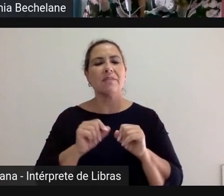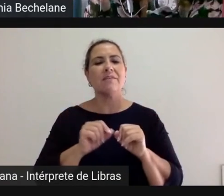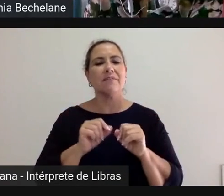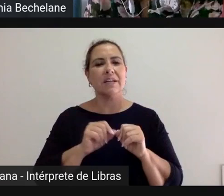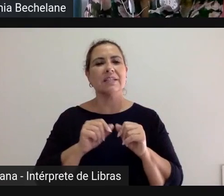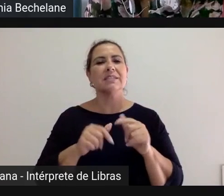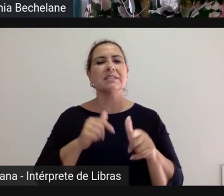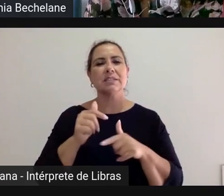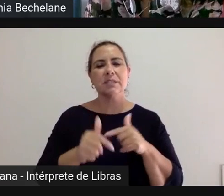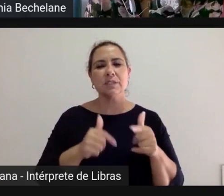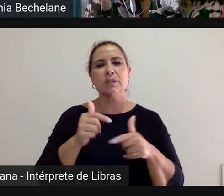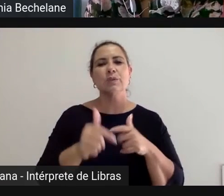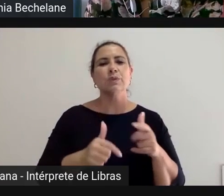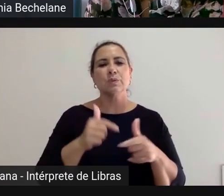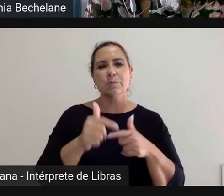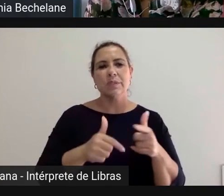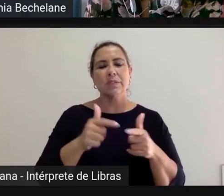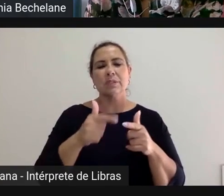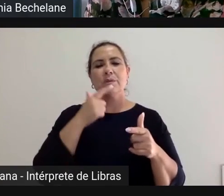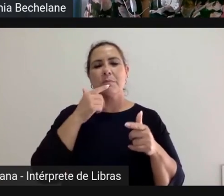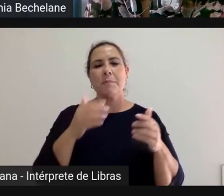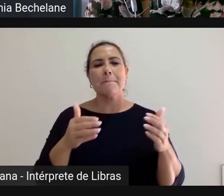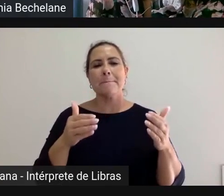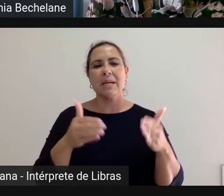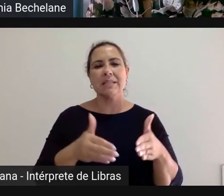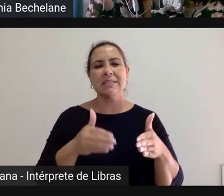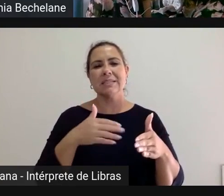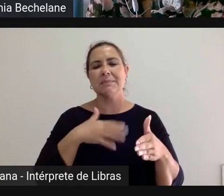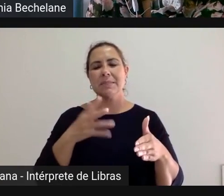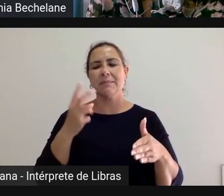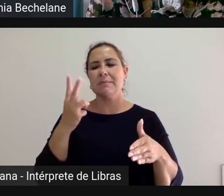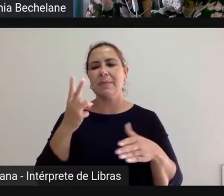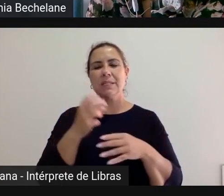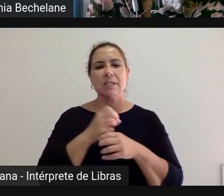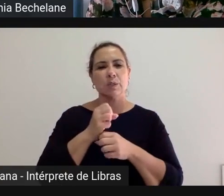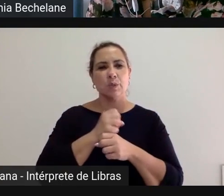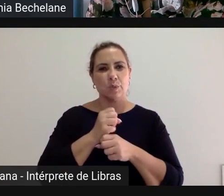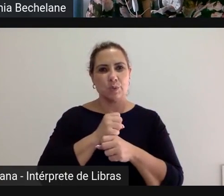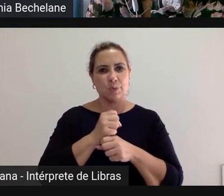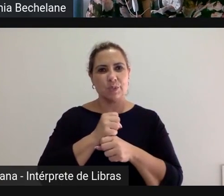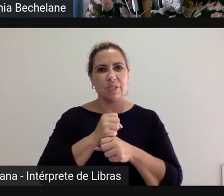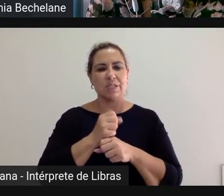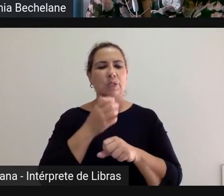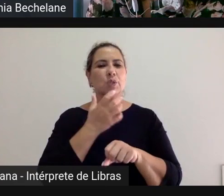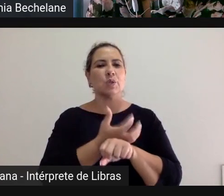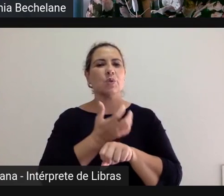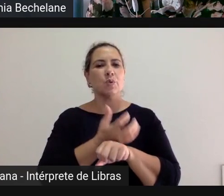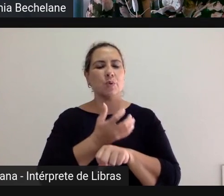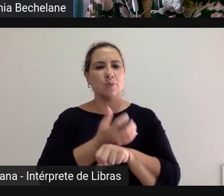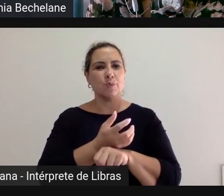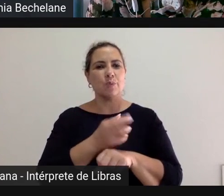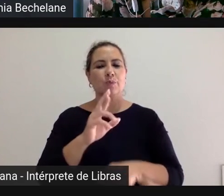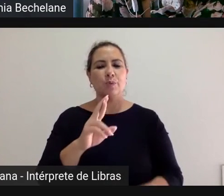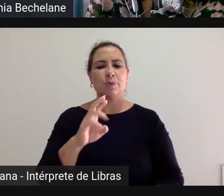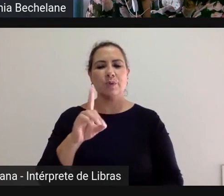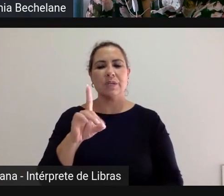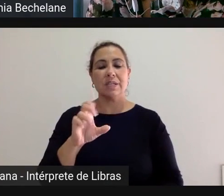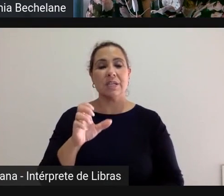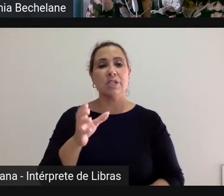trabalhos assim. Eu participei, há coisa de uns 2 anos, de um grupo chamado Redes Cordiais, que busca